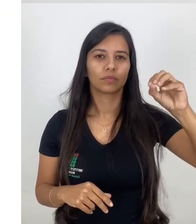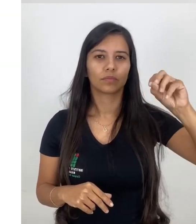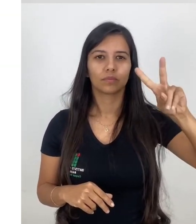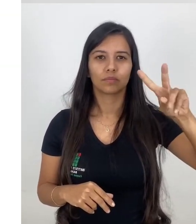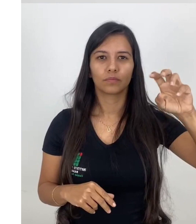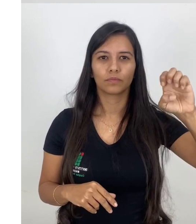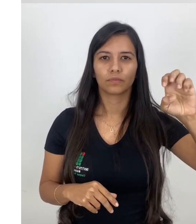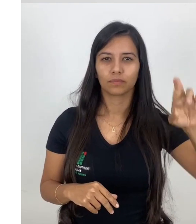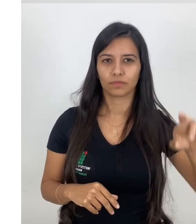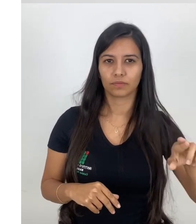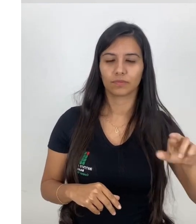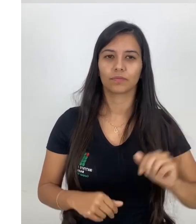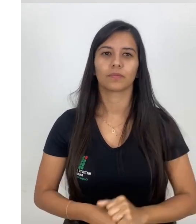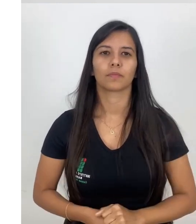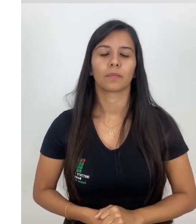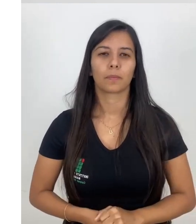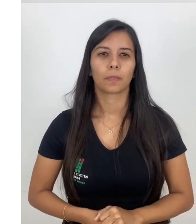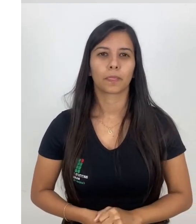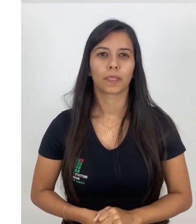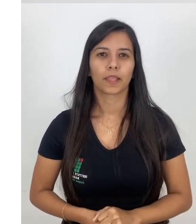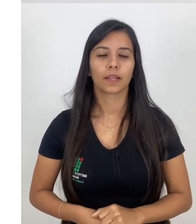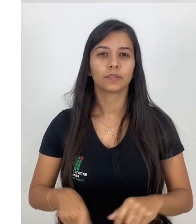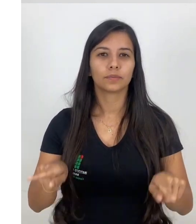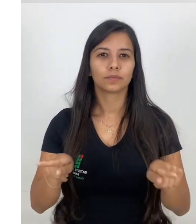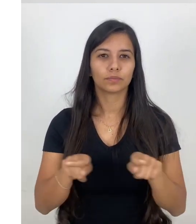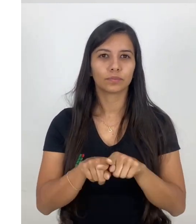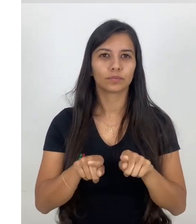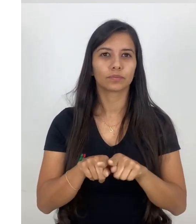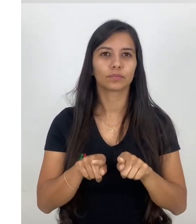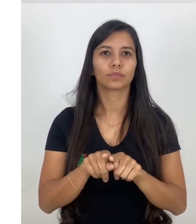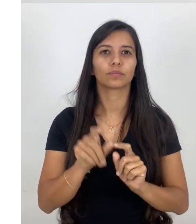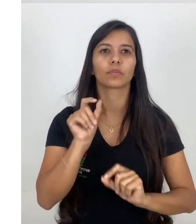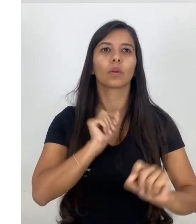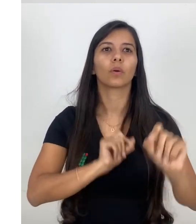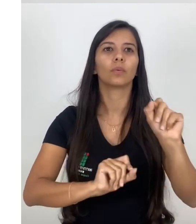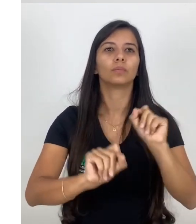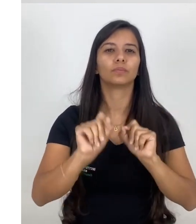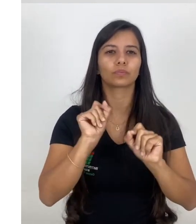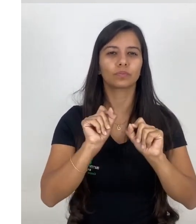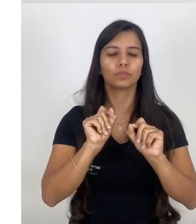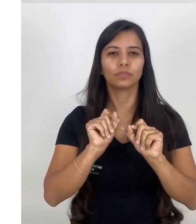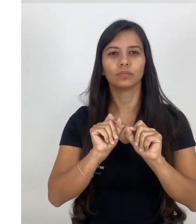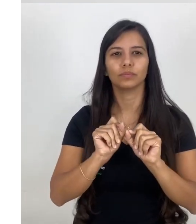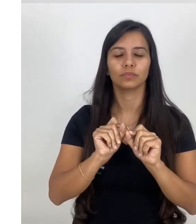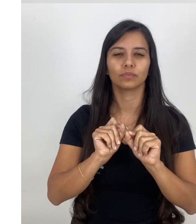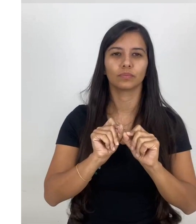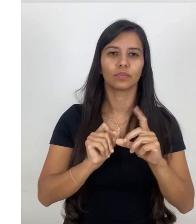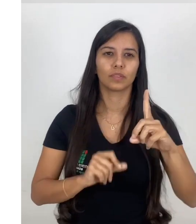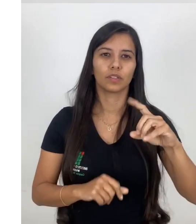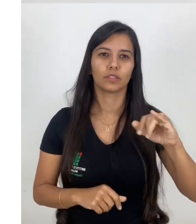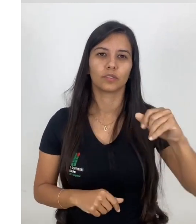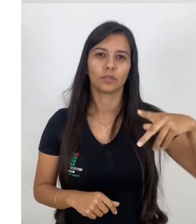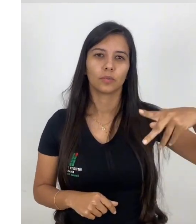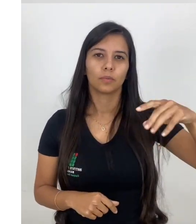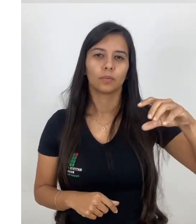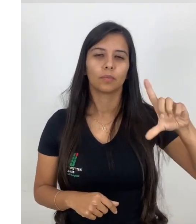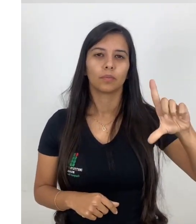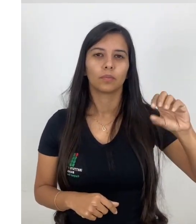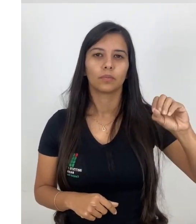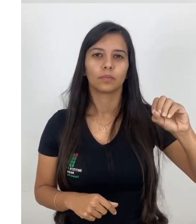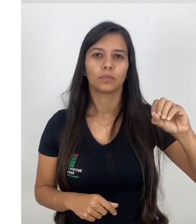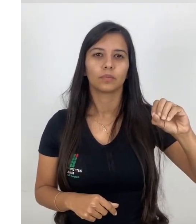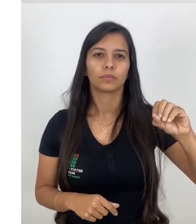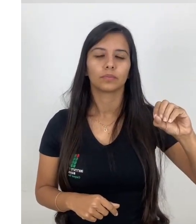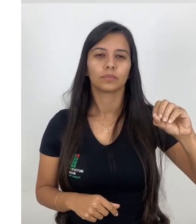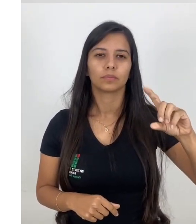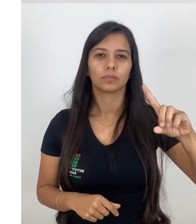Depois do crossing over, vai acontecer o diplóteno, O diplóteno é simplesmente o